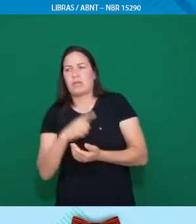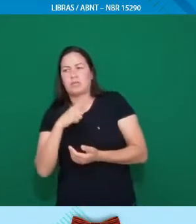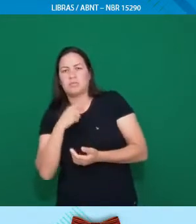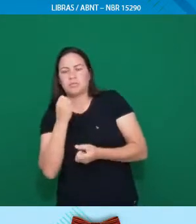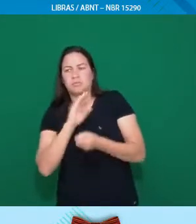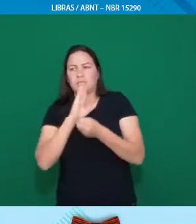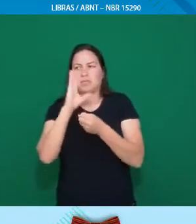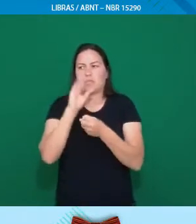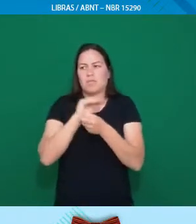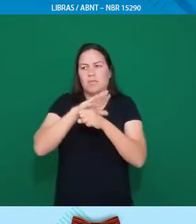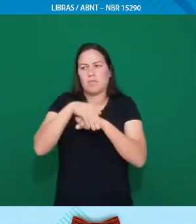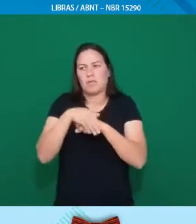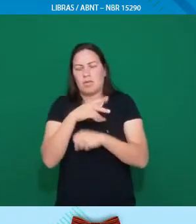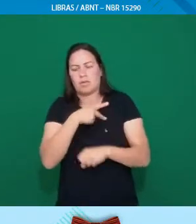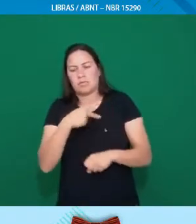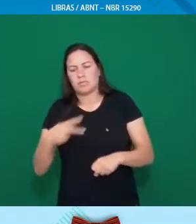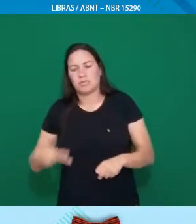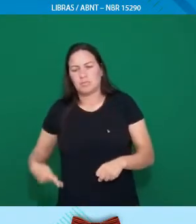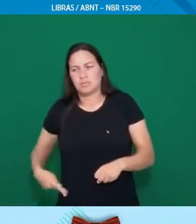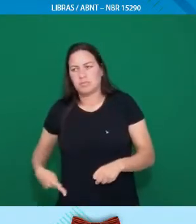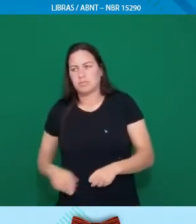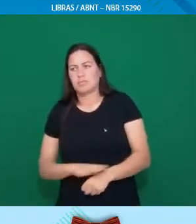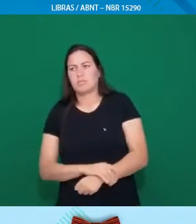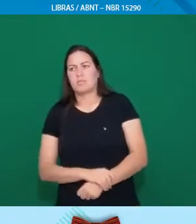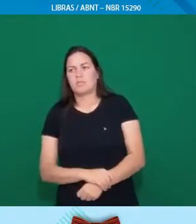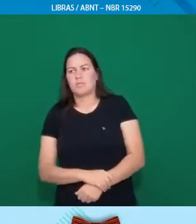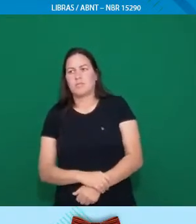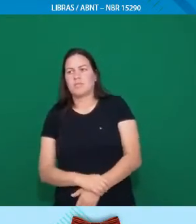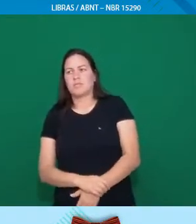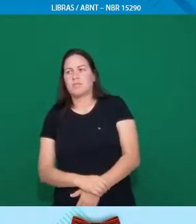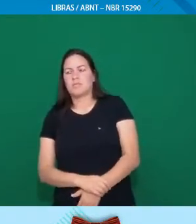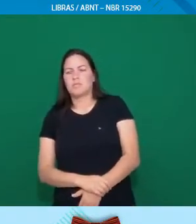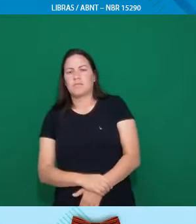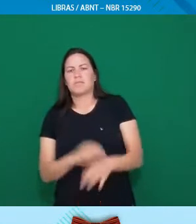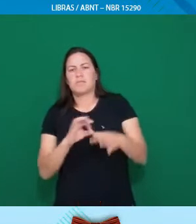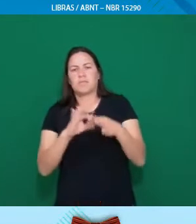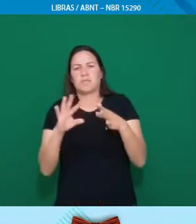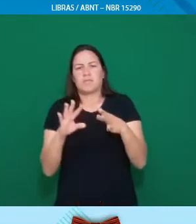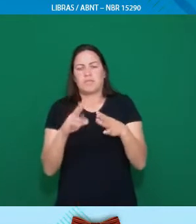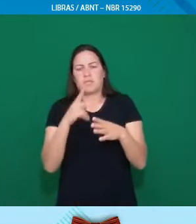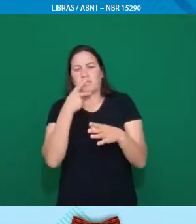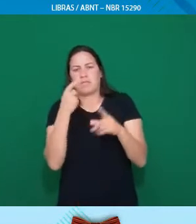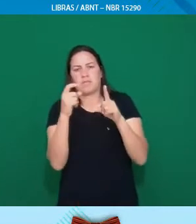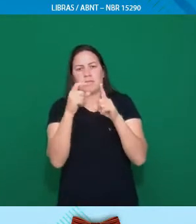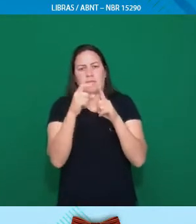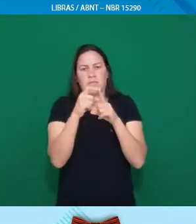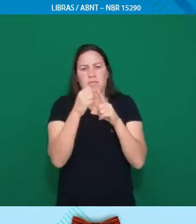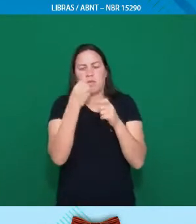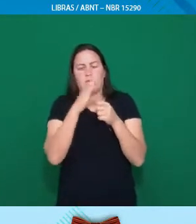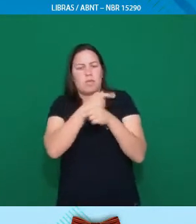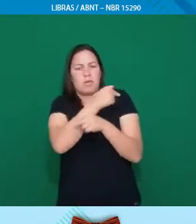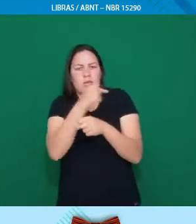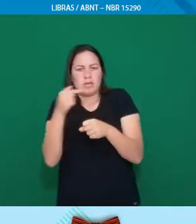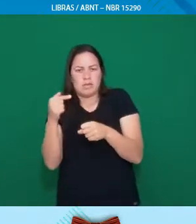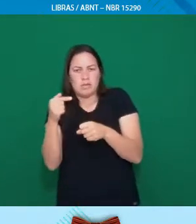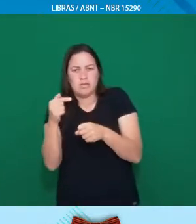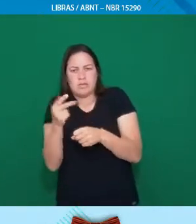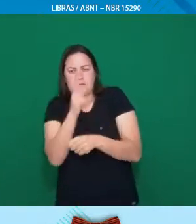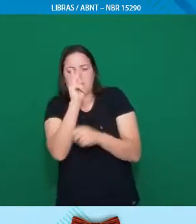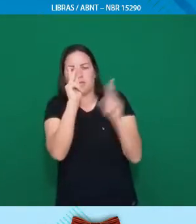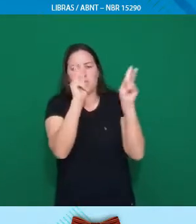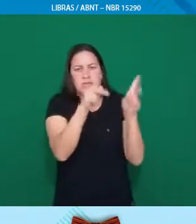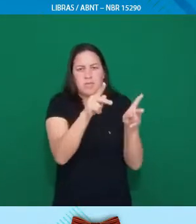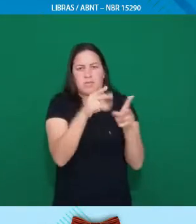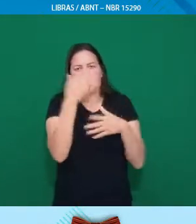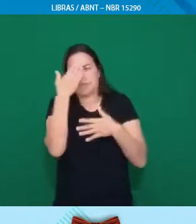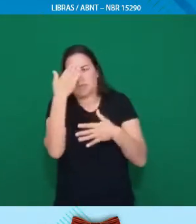era o que tinha para a noite de hoje Presidente eu não quero deixar aqui a minhas palavras desejar uma boa semana nossa